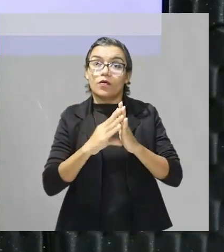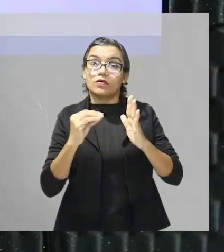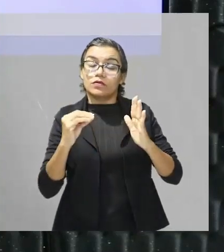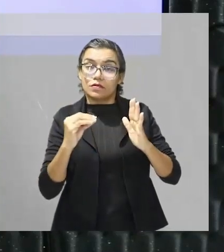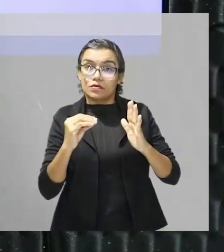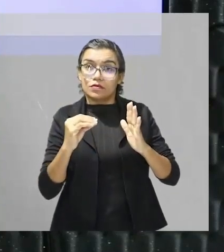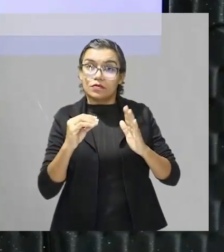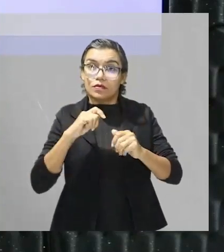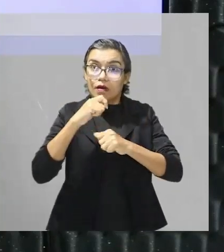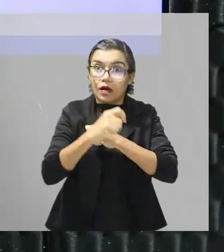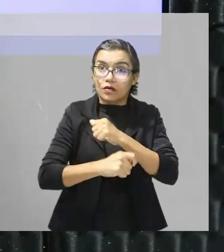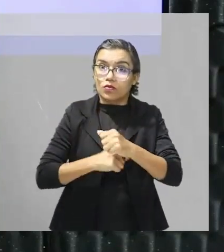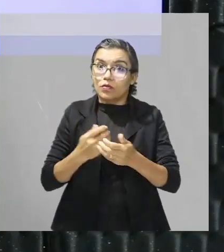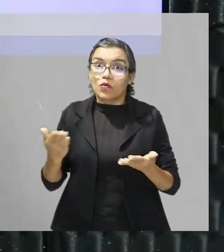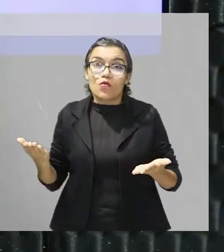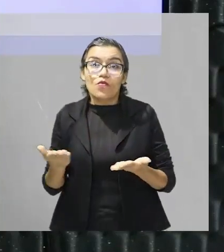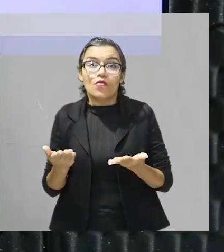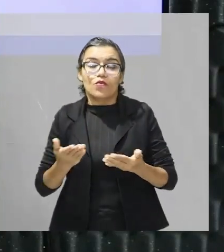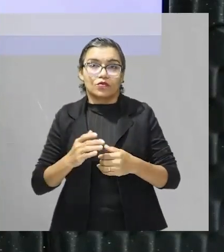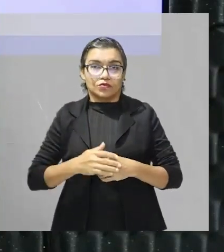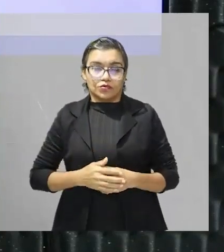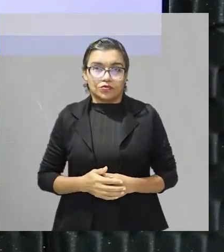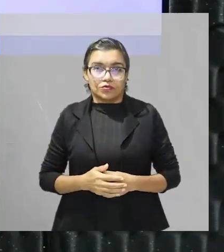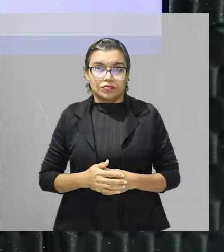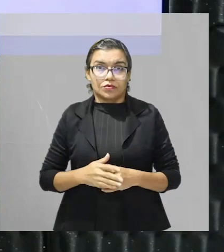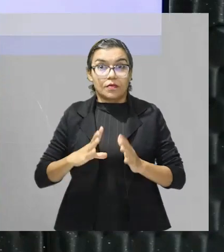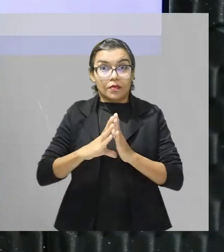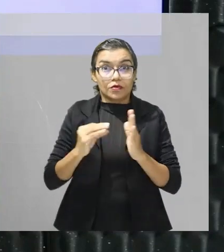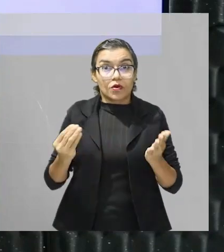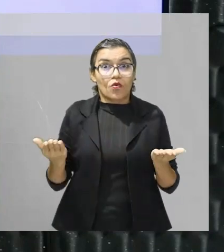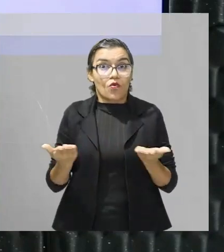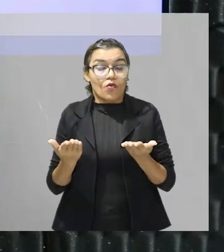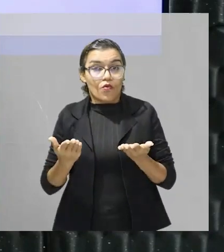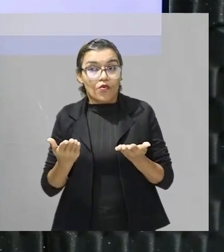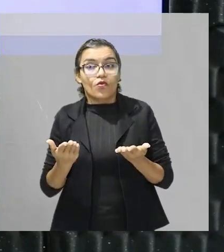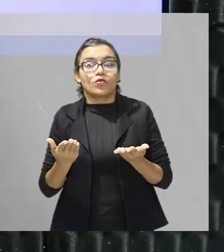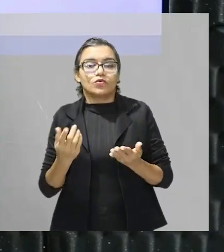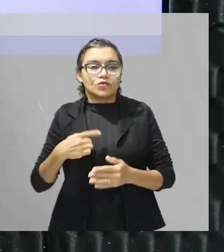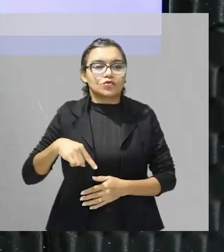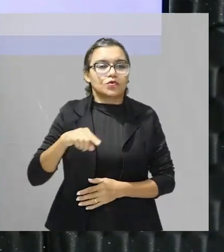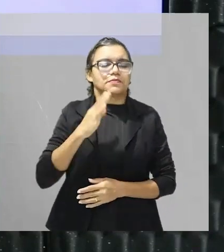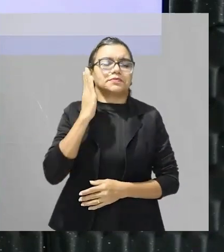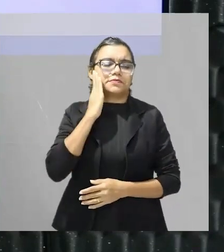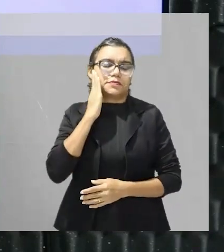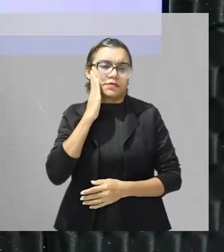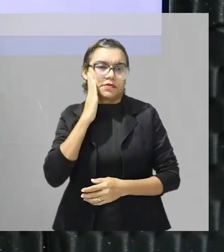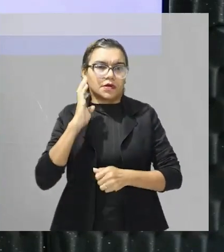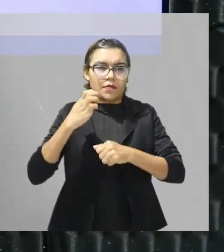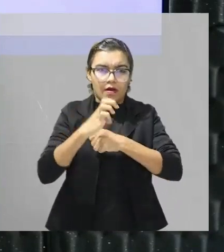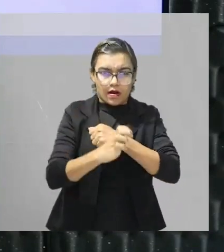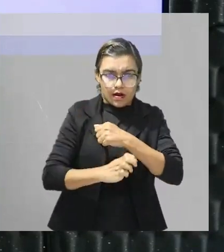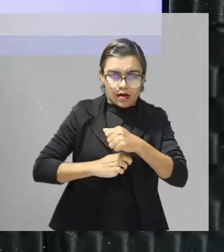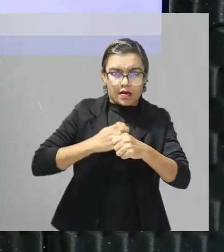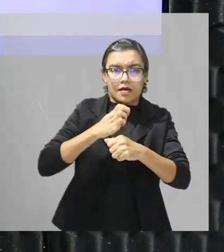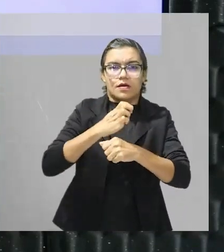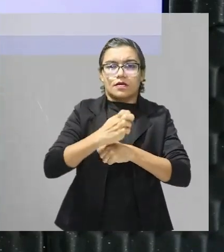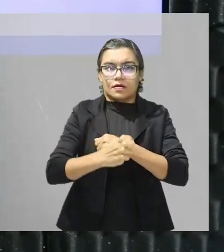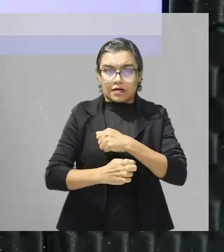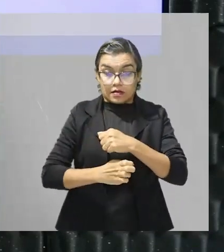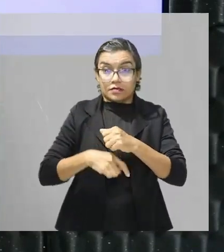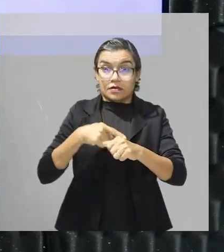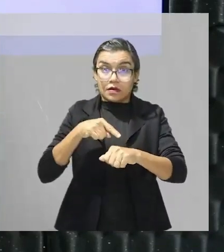atômico atual Ok então atualmente nós compreendemos que os elétrons ora tem